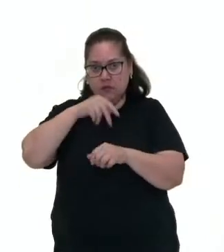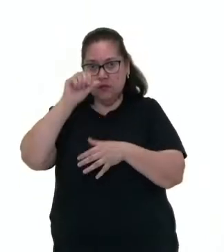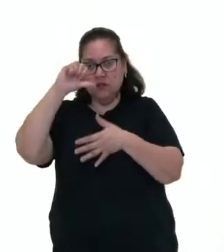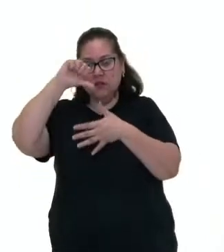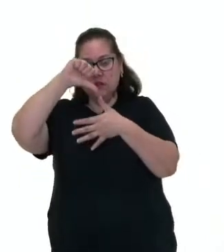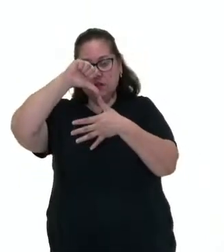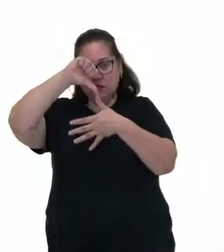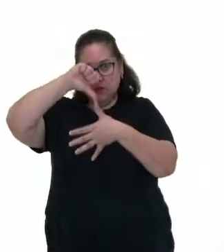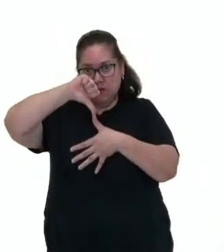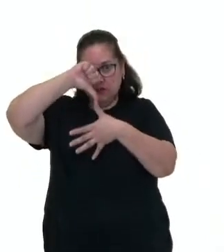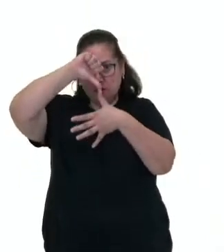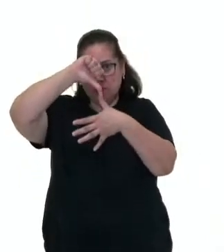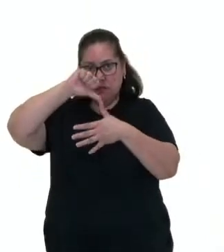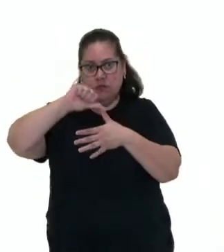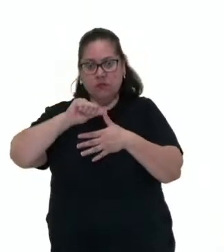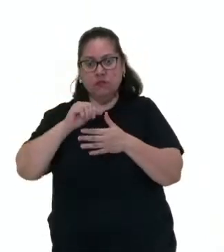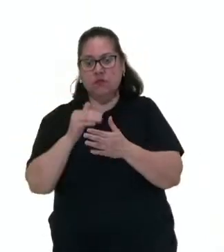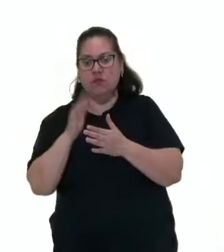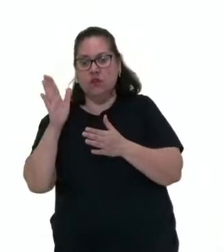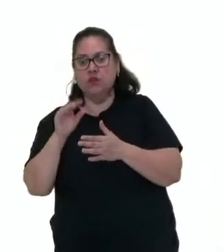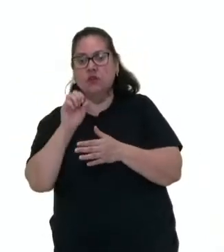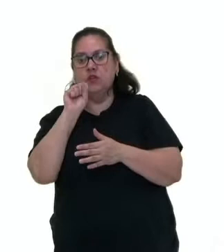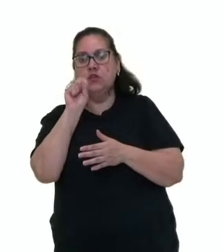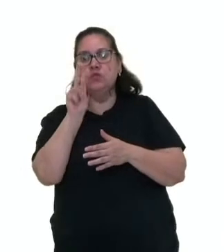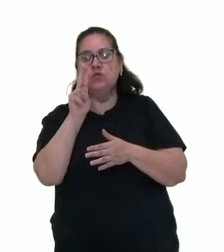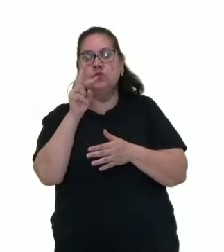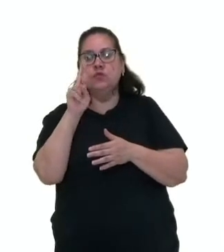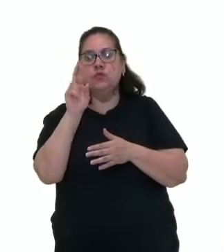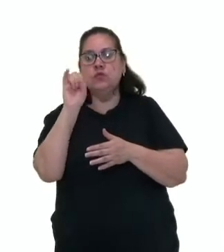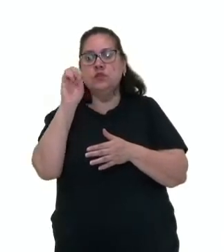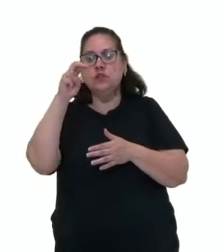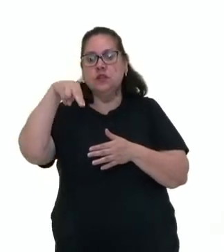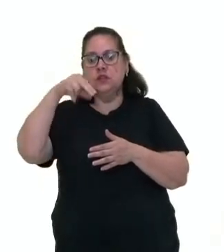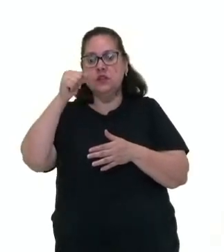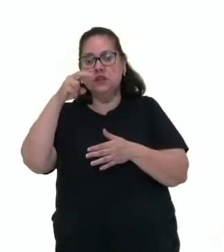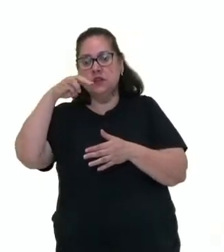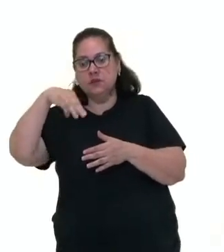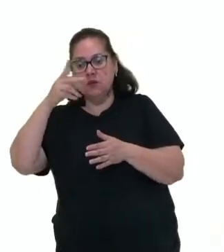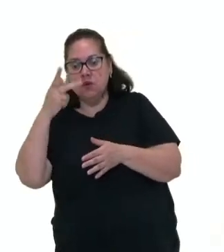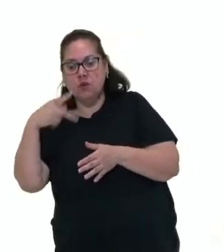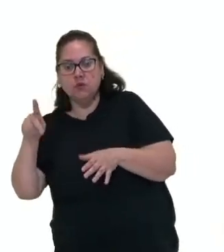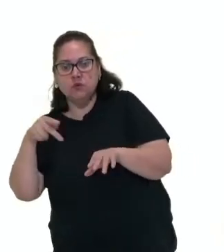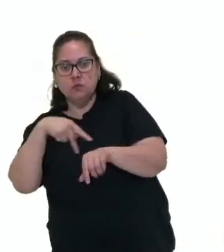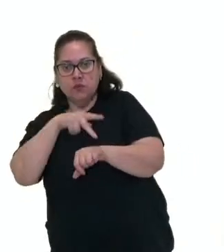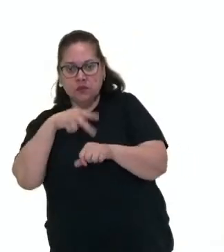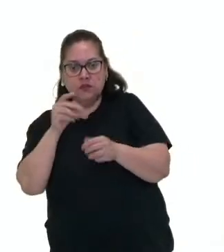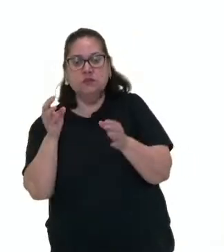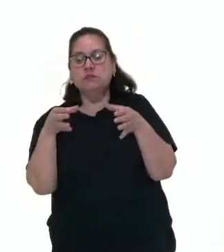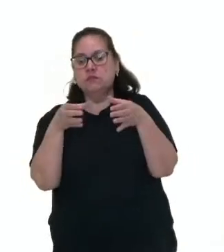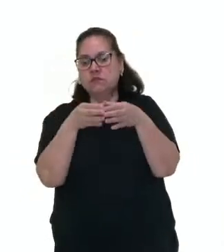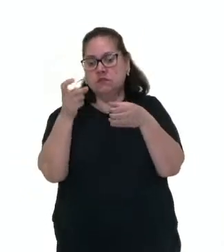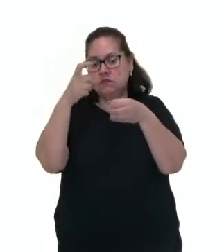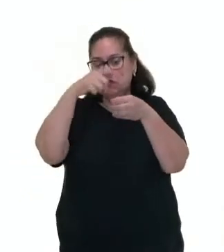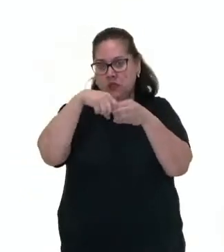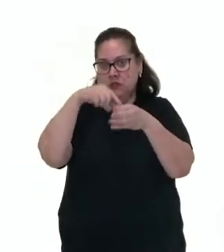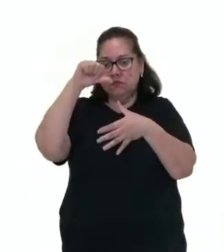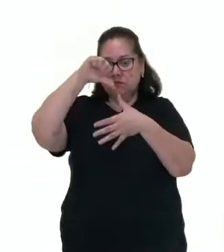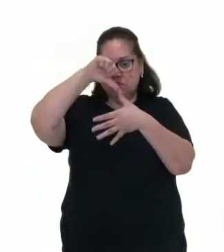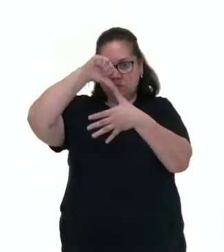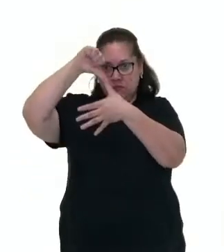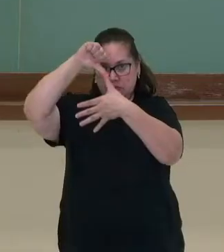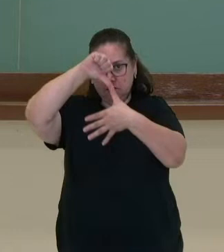do Sul, com exceção do Suriname, das Guianas, que então os outros países fazem parte da América